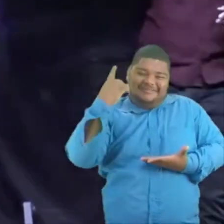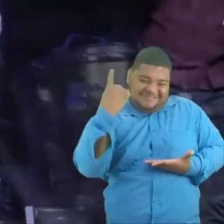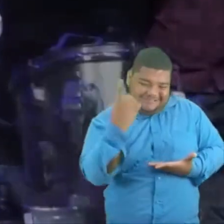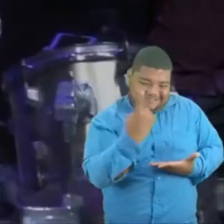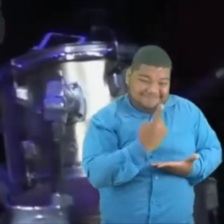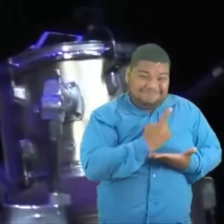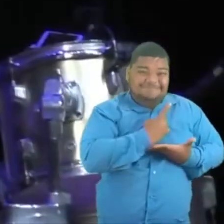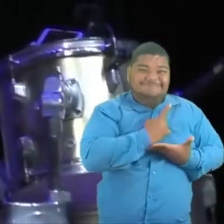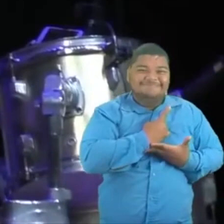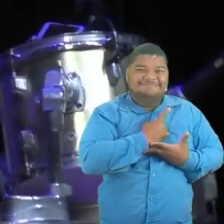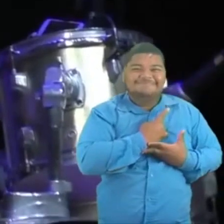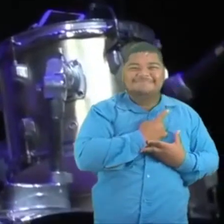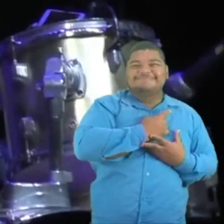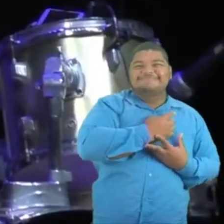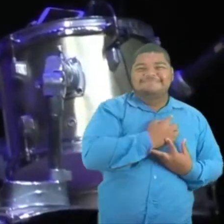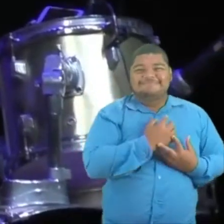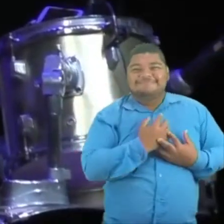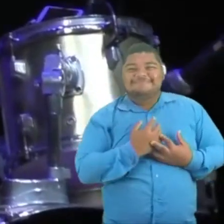és